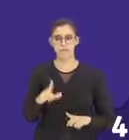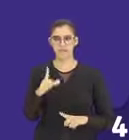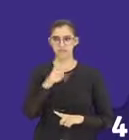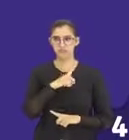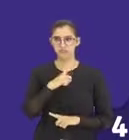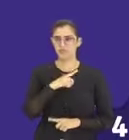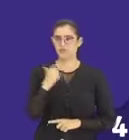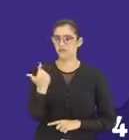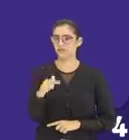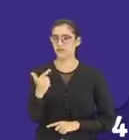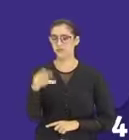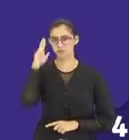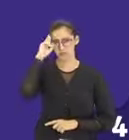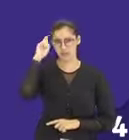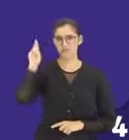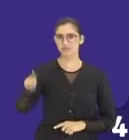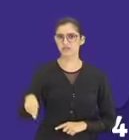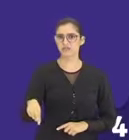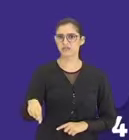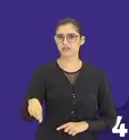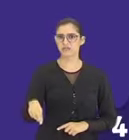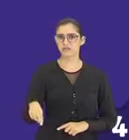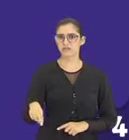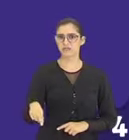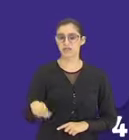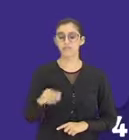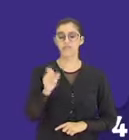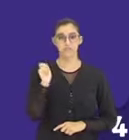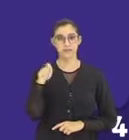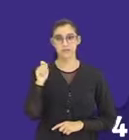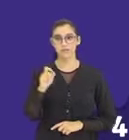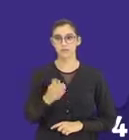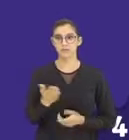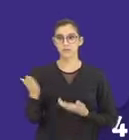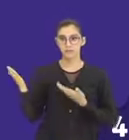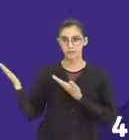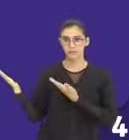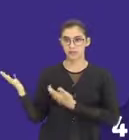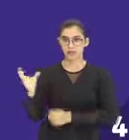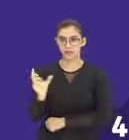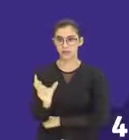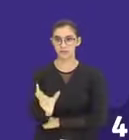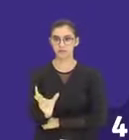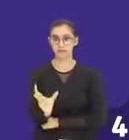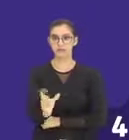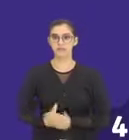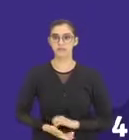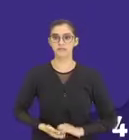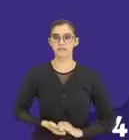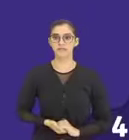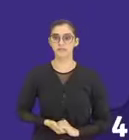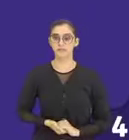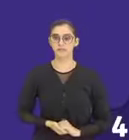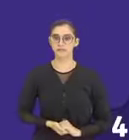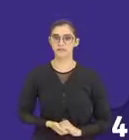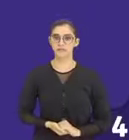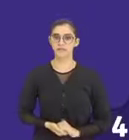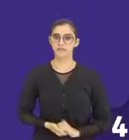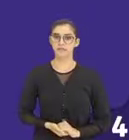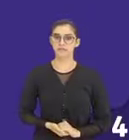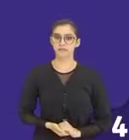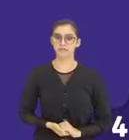aqui. Os irracionais, ó. Os irracionais. Pronto. E o que